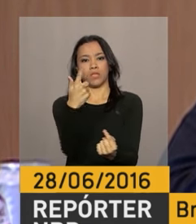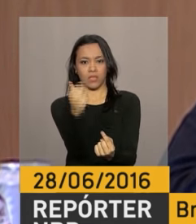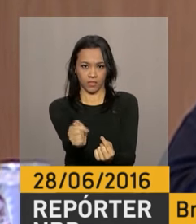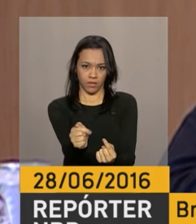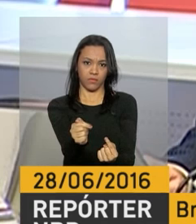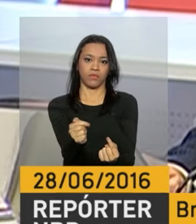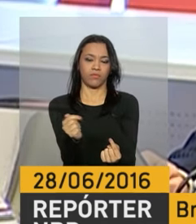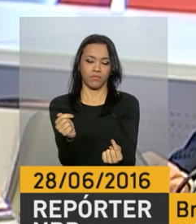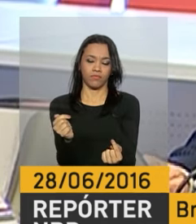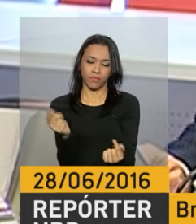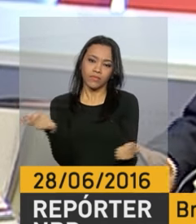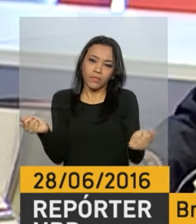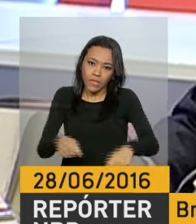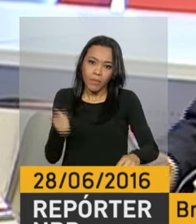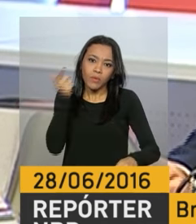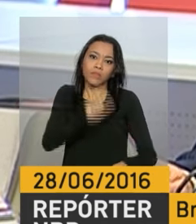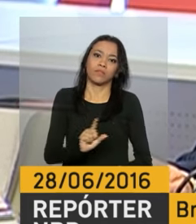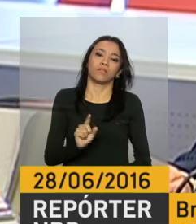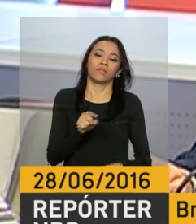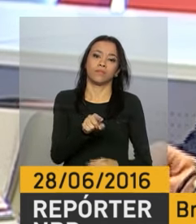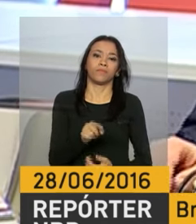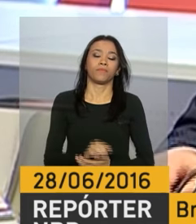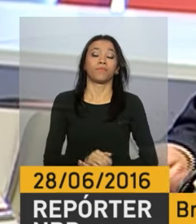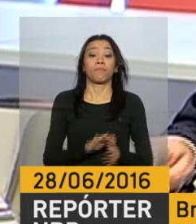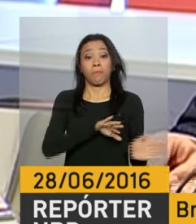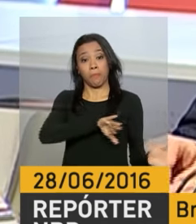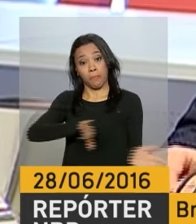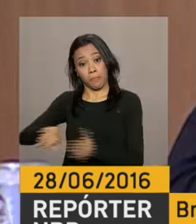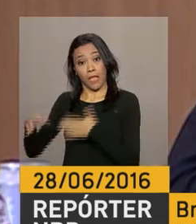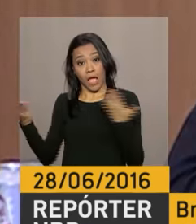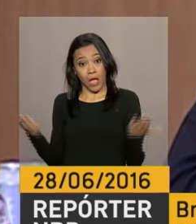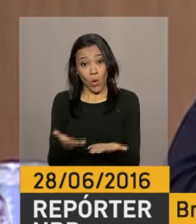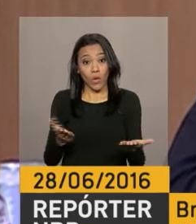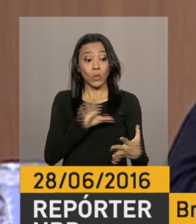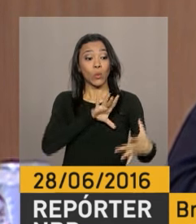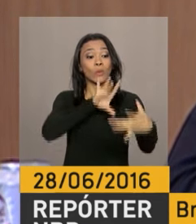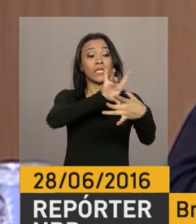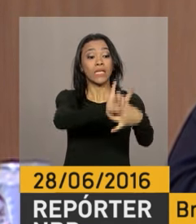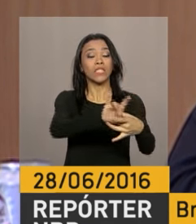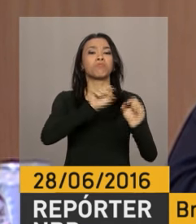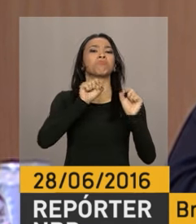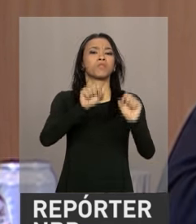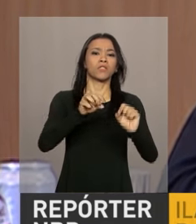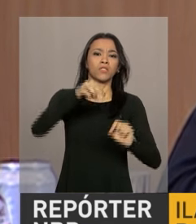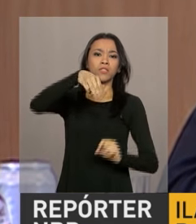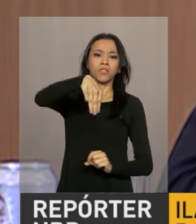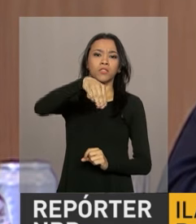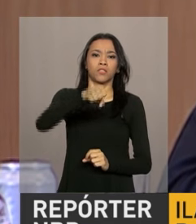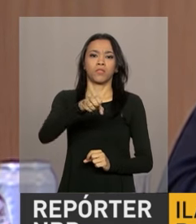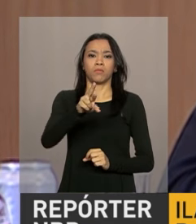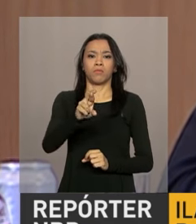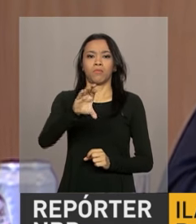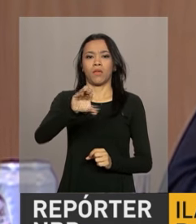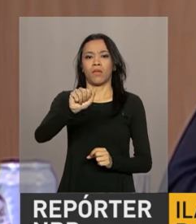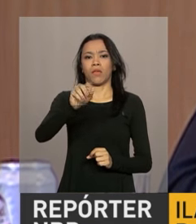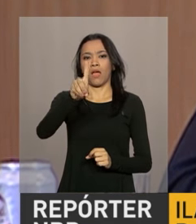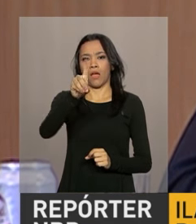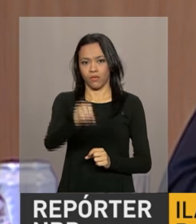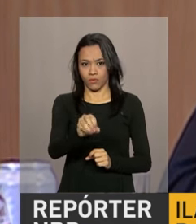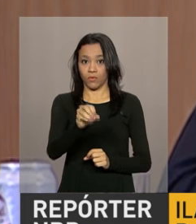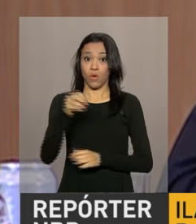de referência. Agora, no cenário de mercado, é aquele cenário onde você usa as